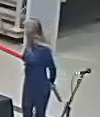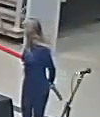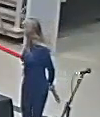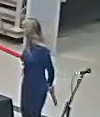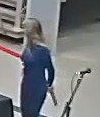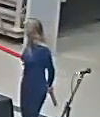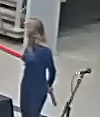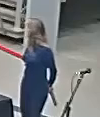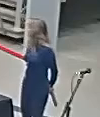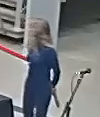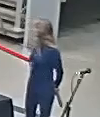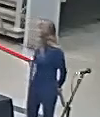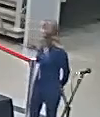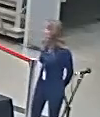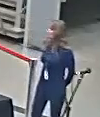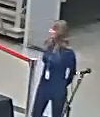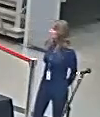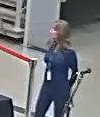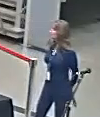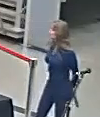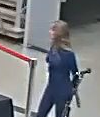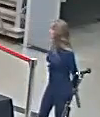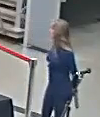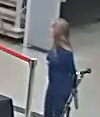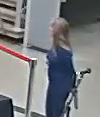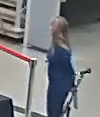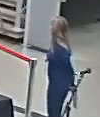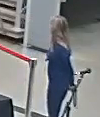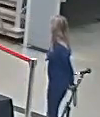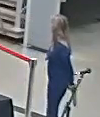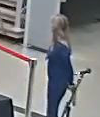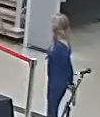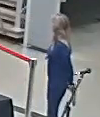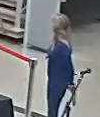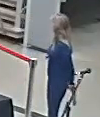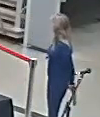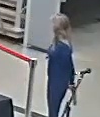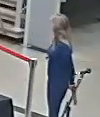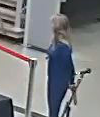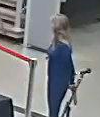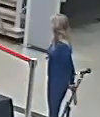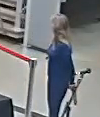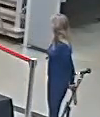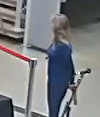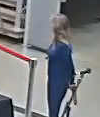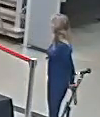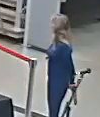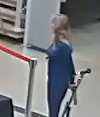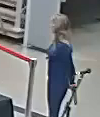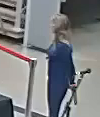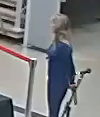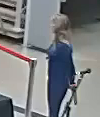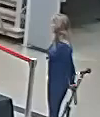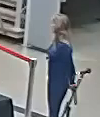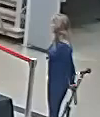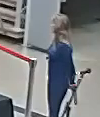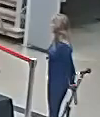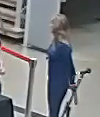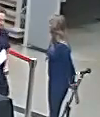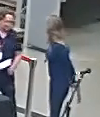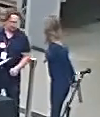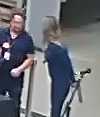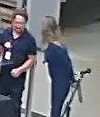atendimento dos usuários do transporte coletivo rodoviário no estado outro requerimento